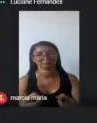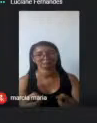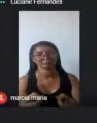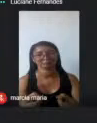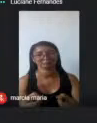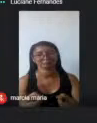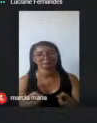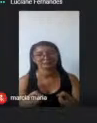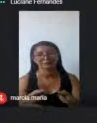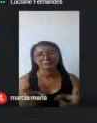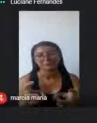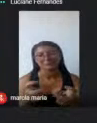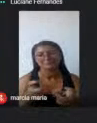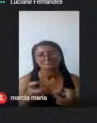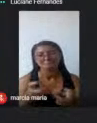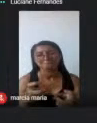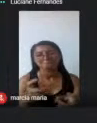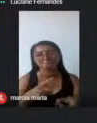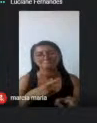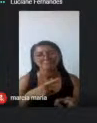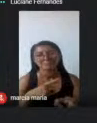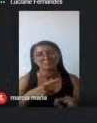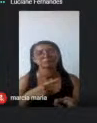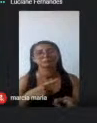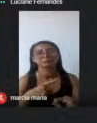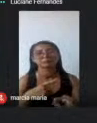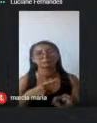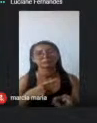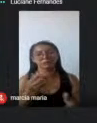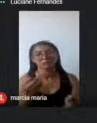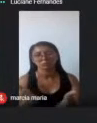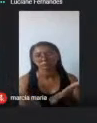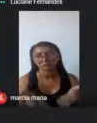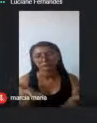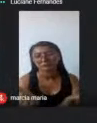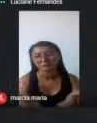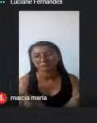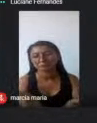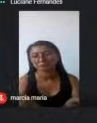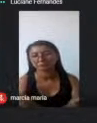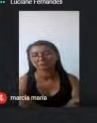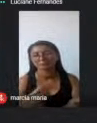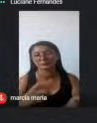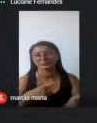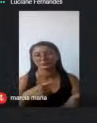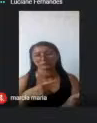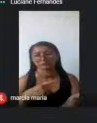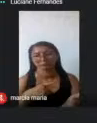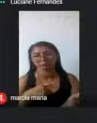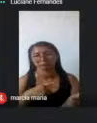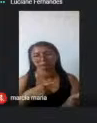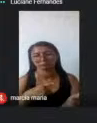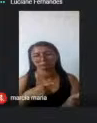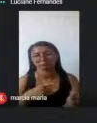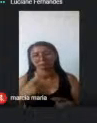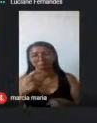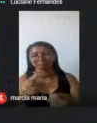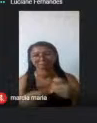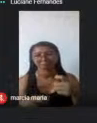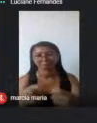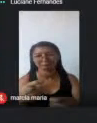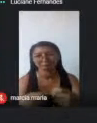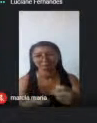os requisitos e você consegue terminar um tratamento. As parcerias sexuais, geralmente,